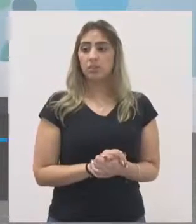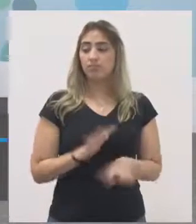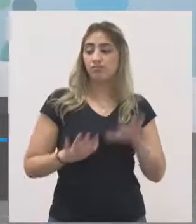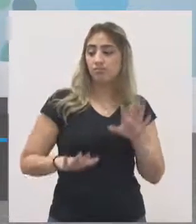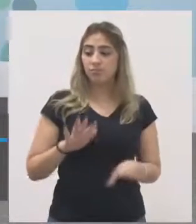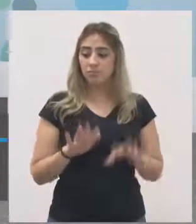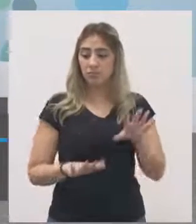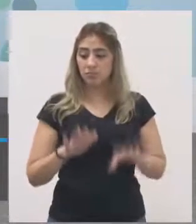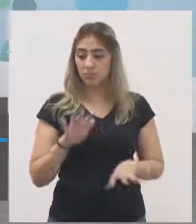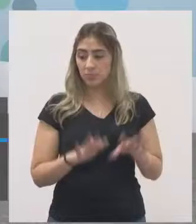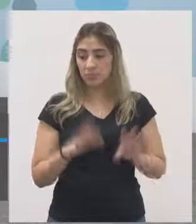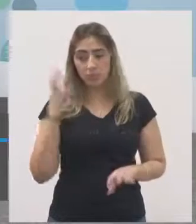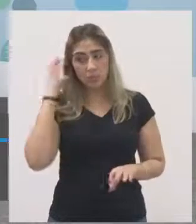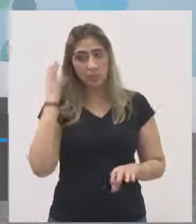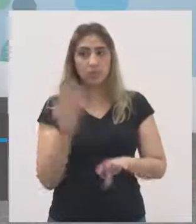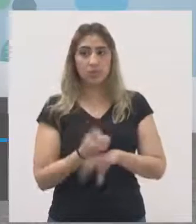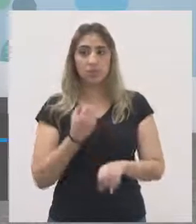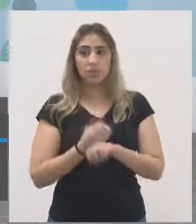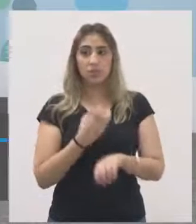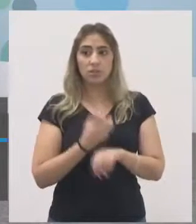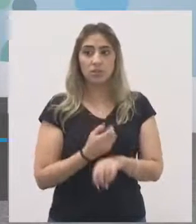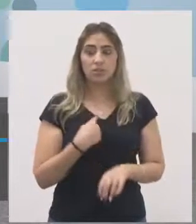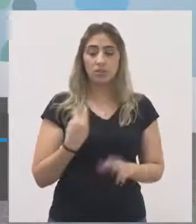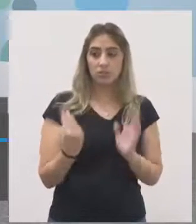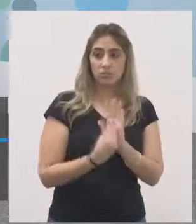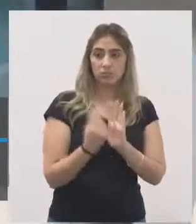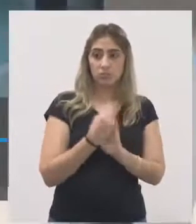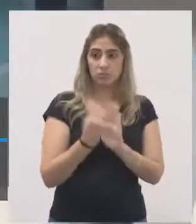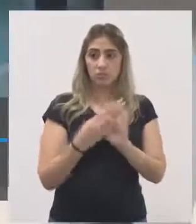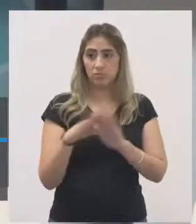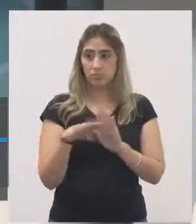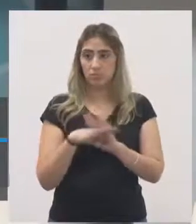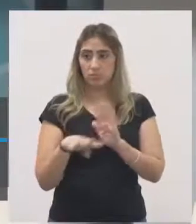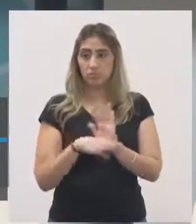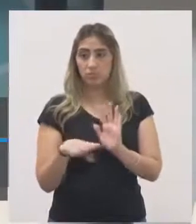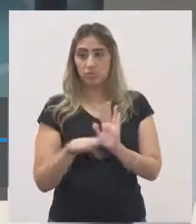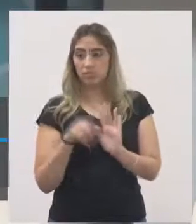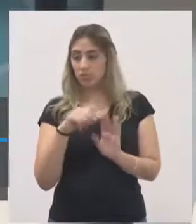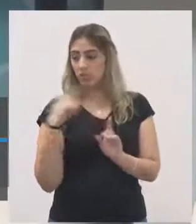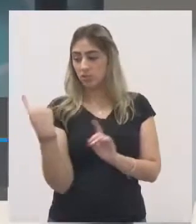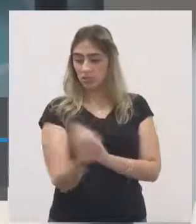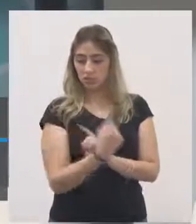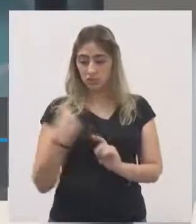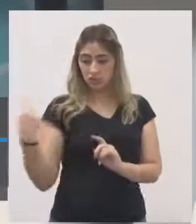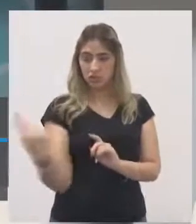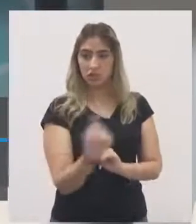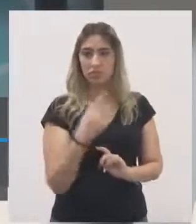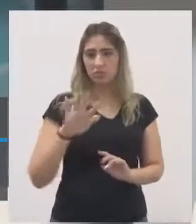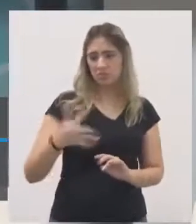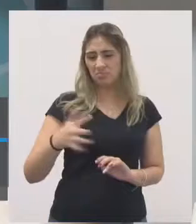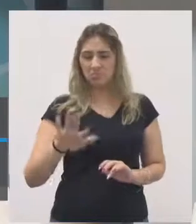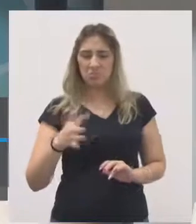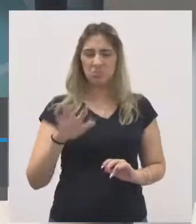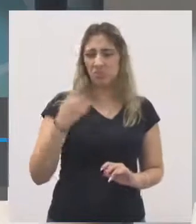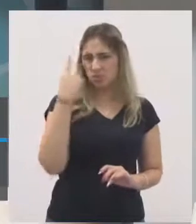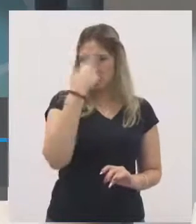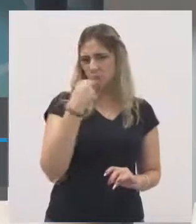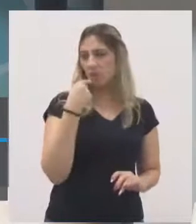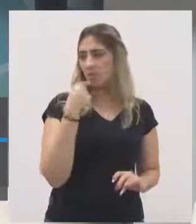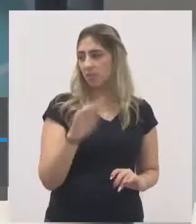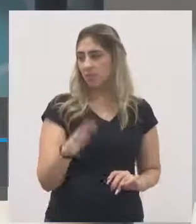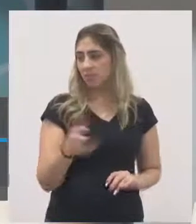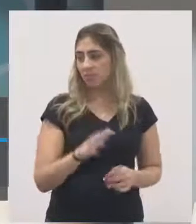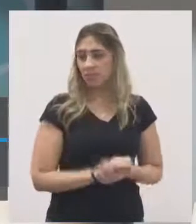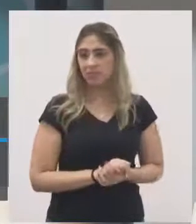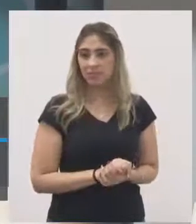Geralmente os podcasts que vão para as grandes plataformas, eles giram aí em torno de 1 hora, né? Mas a gente sabe